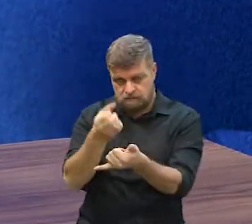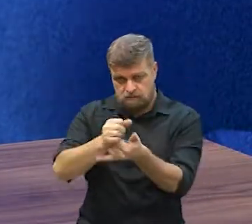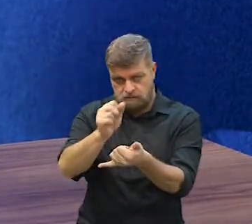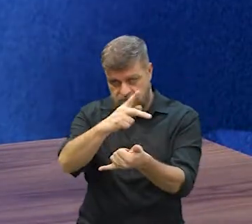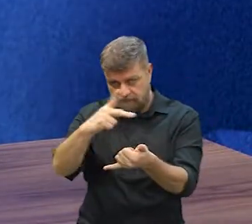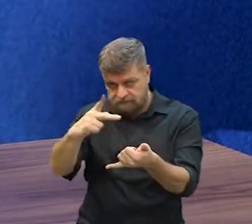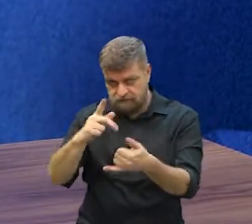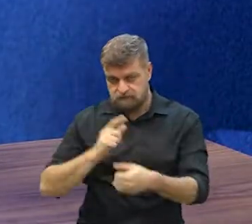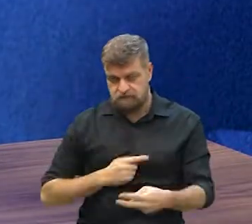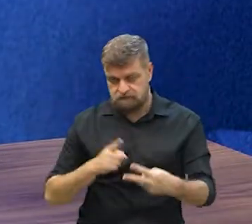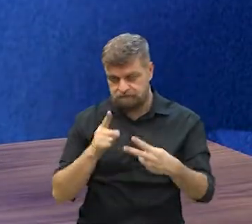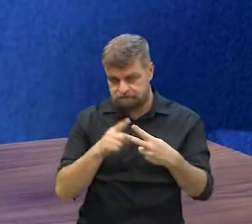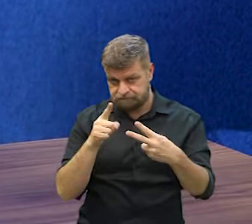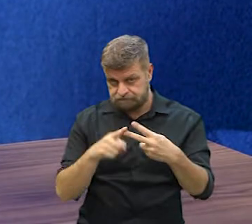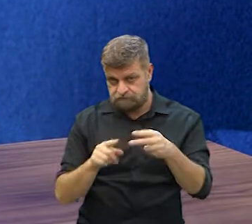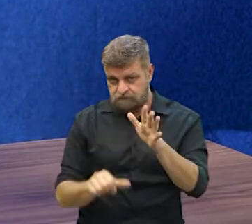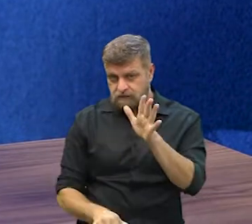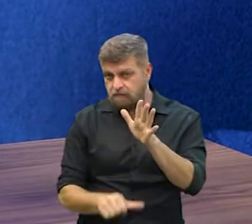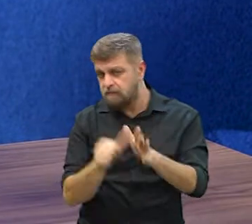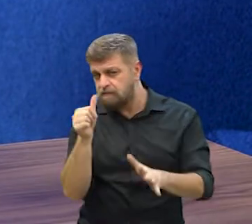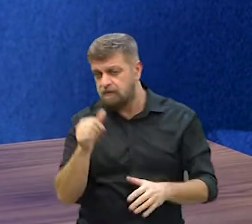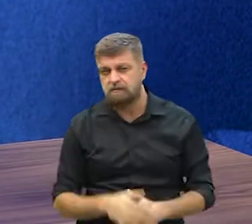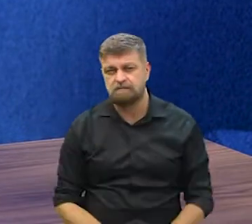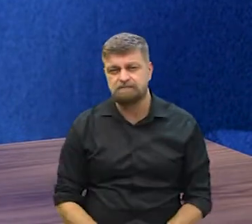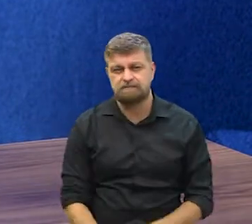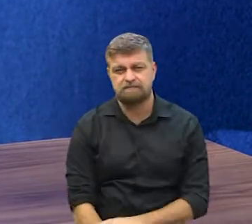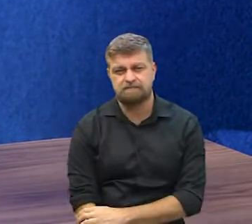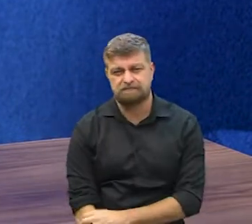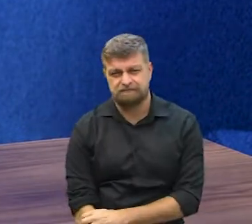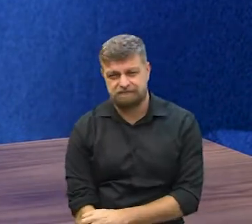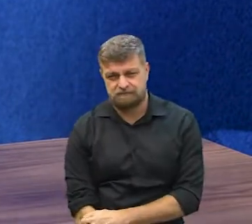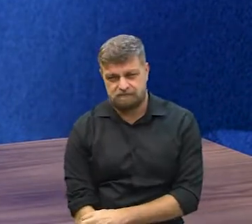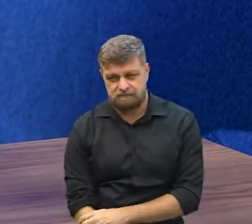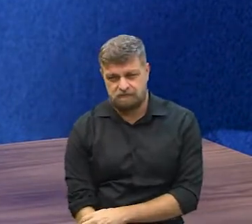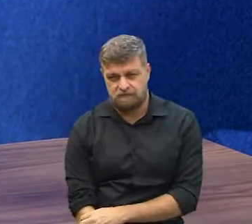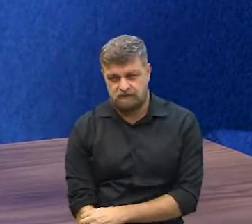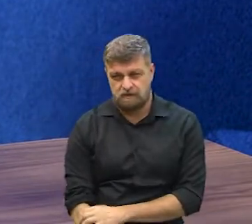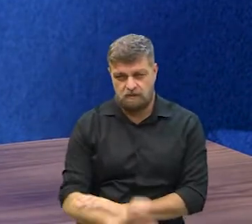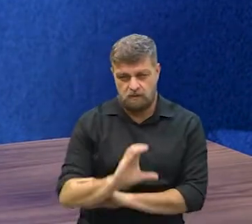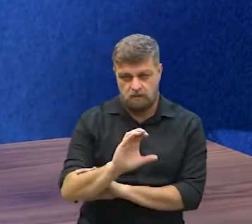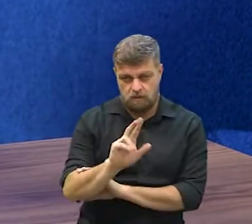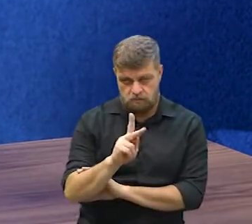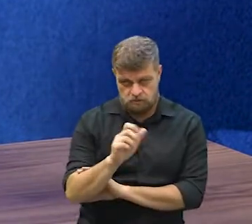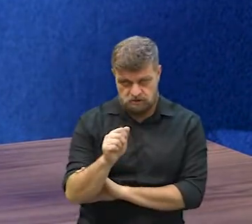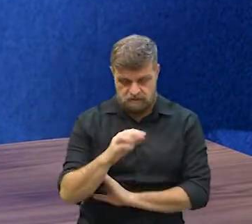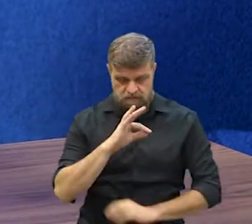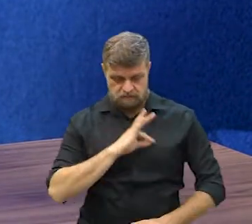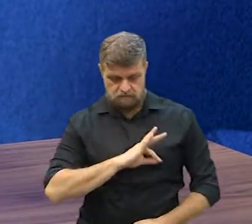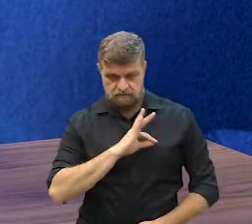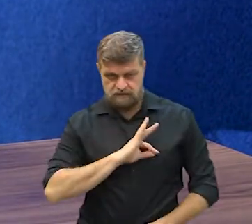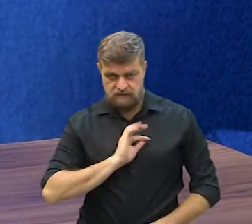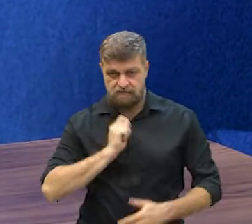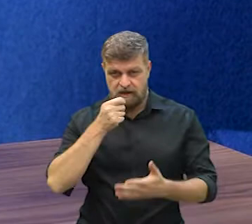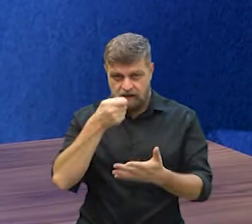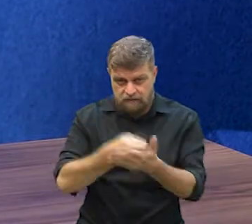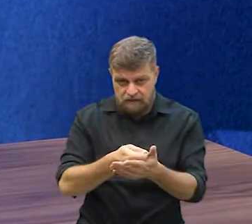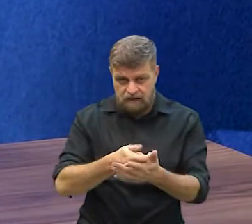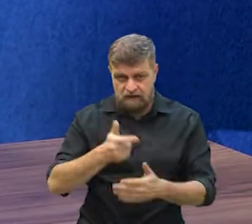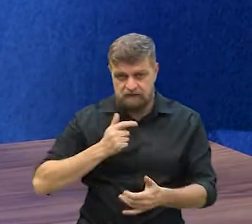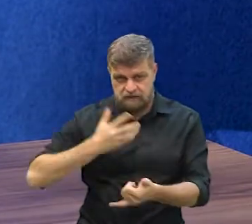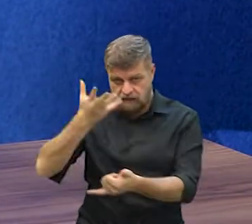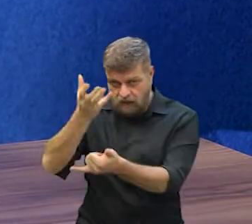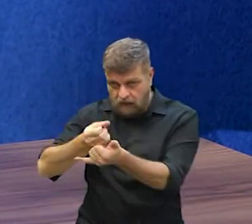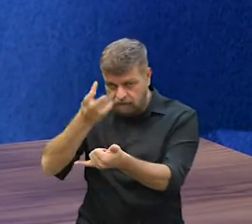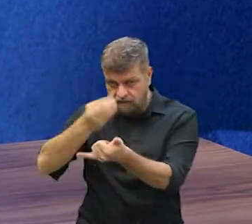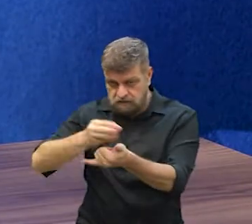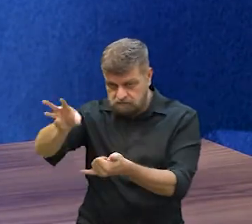aplicativo, Guilherme, duas coisas. Primeiro, esse valor que o chapa vai receber, ele passa